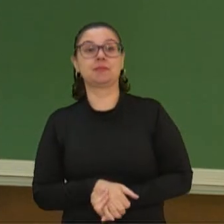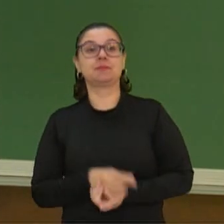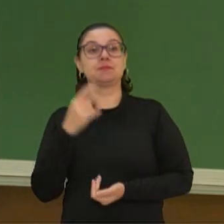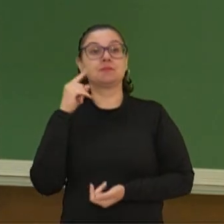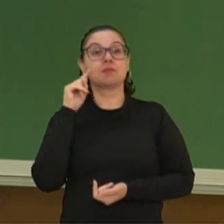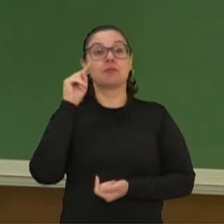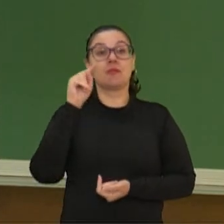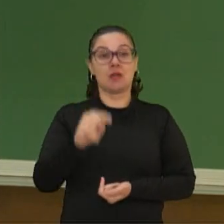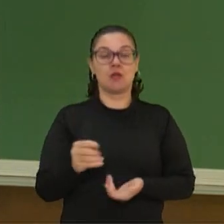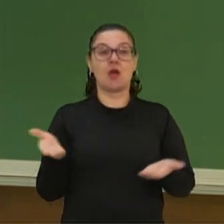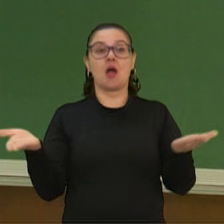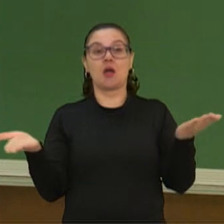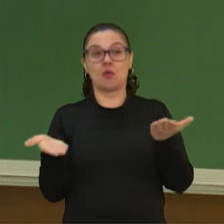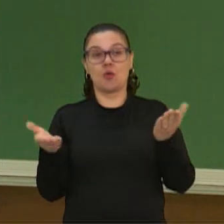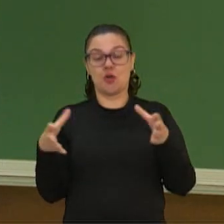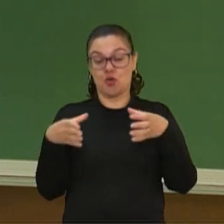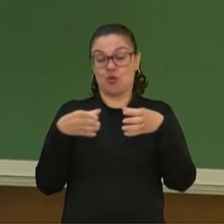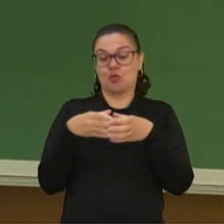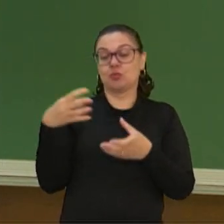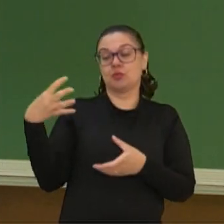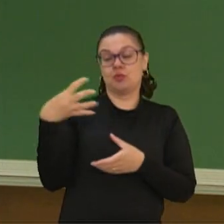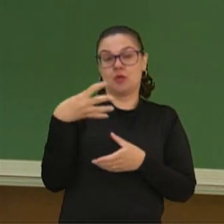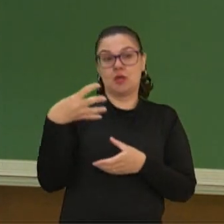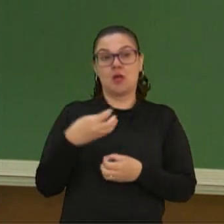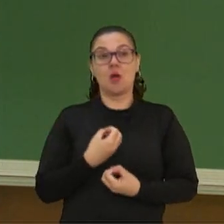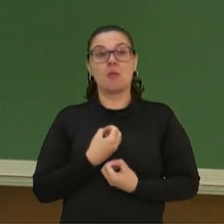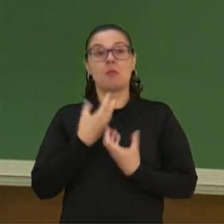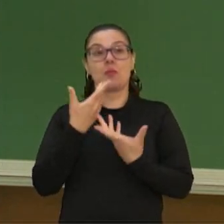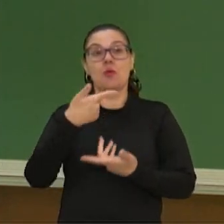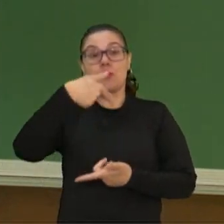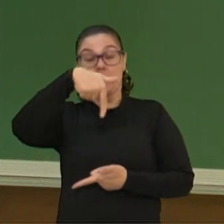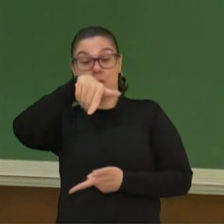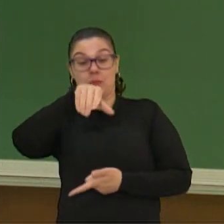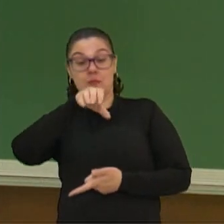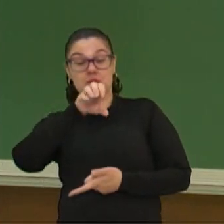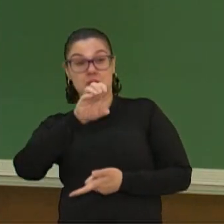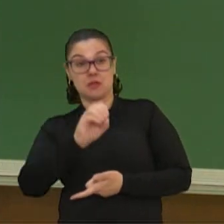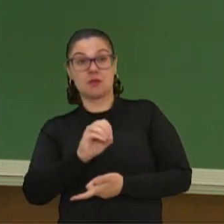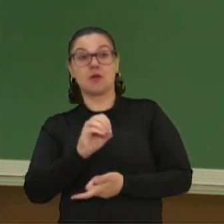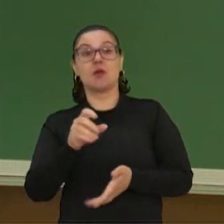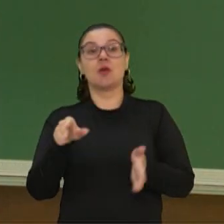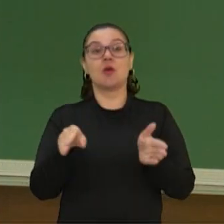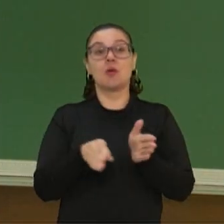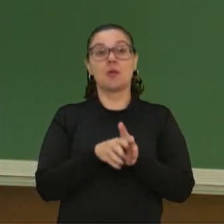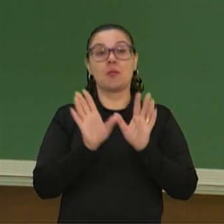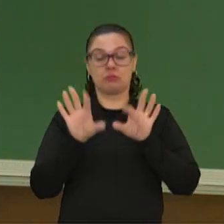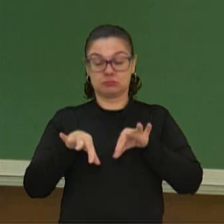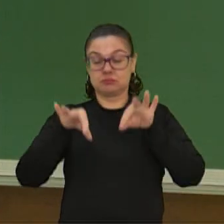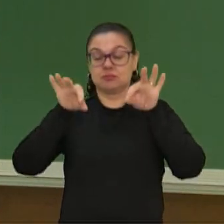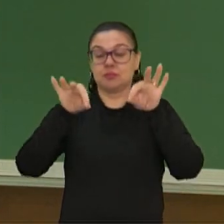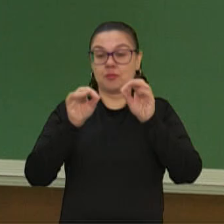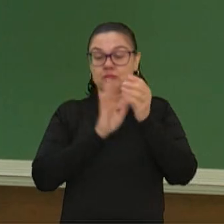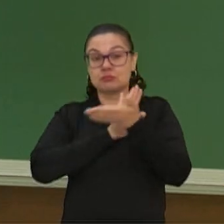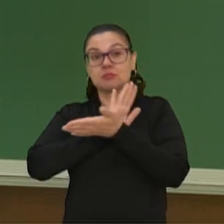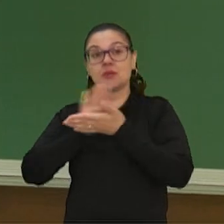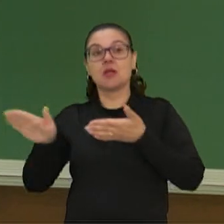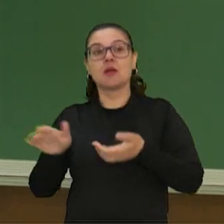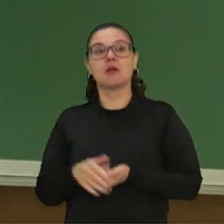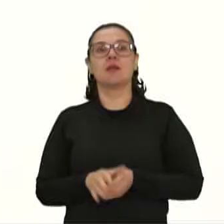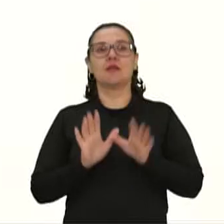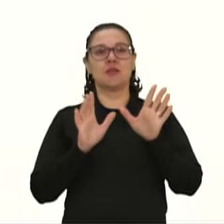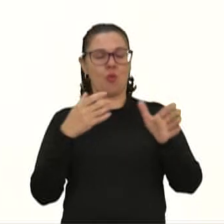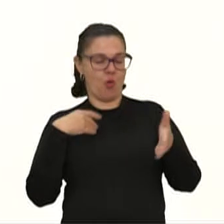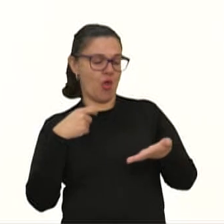trouxe para vocês a parte 4, um fragmento do poema 7, ou do Lenço do Exílio. Hei